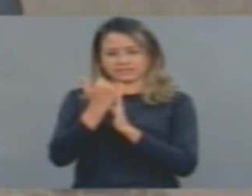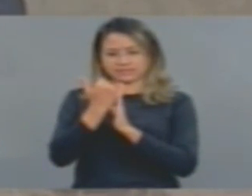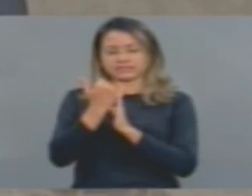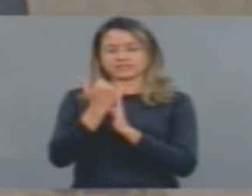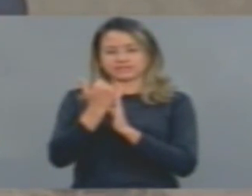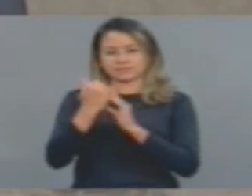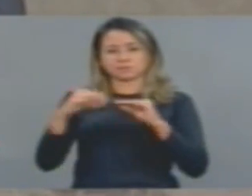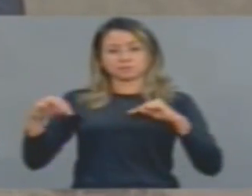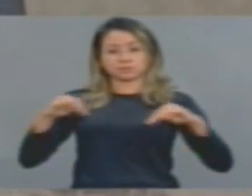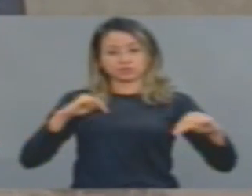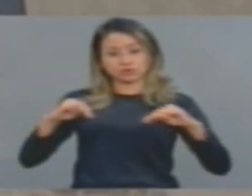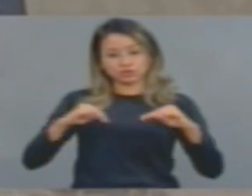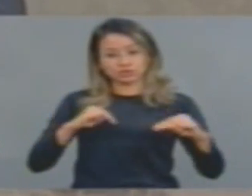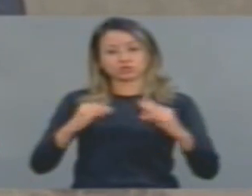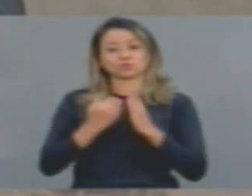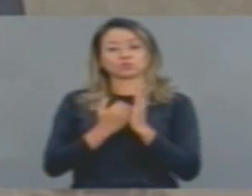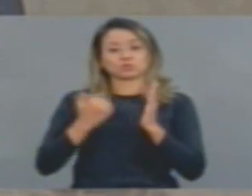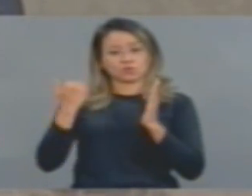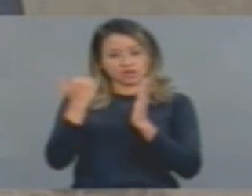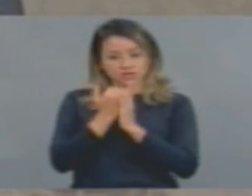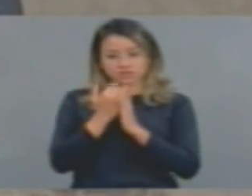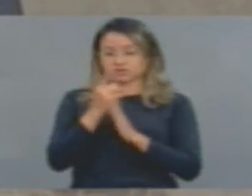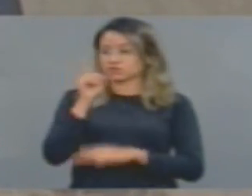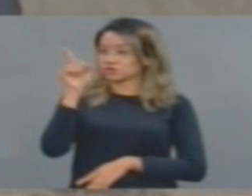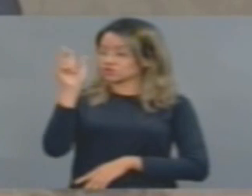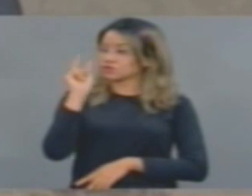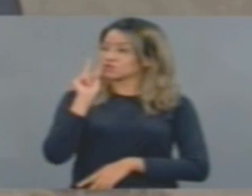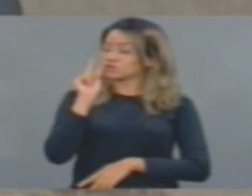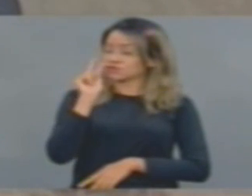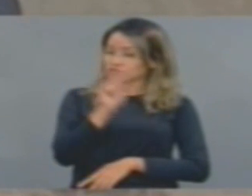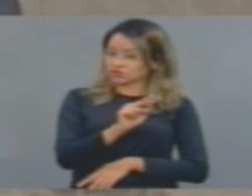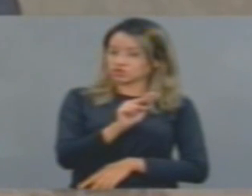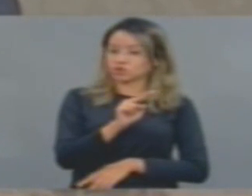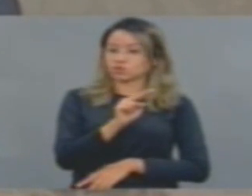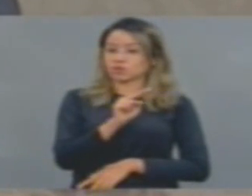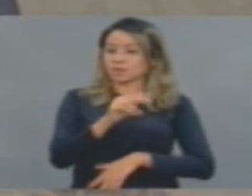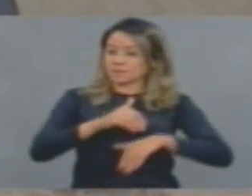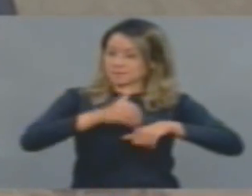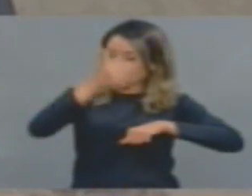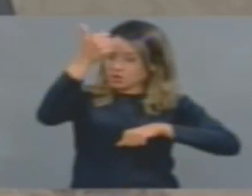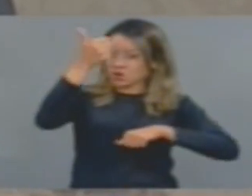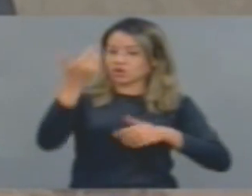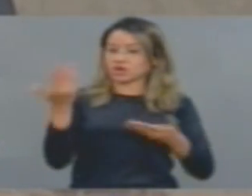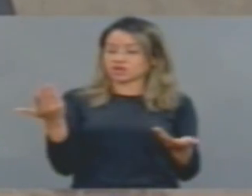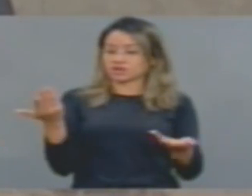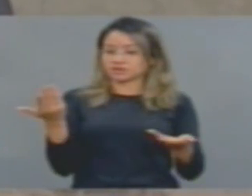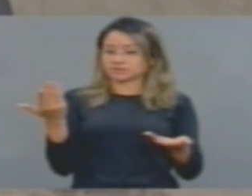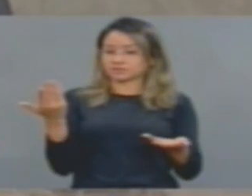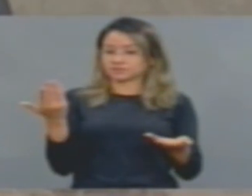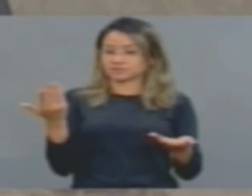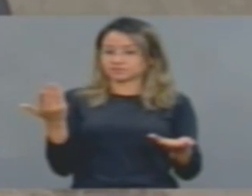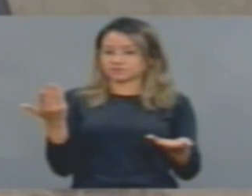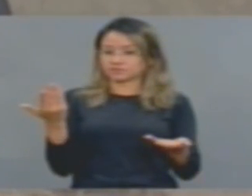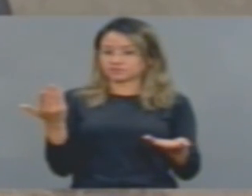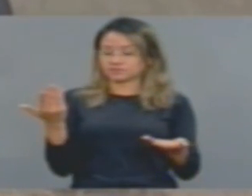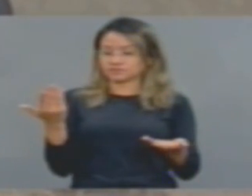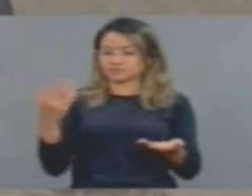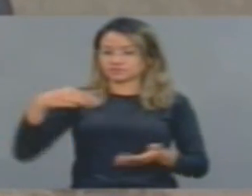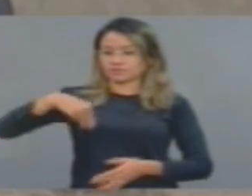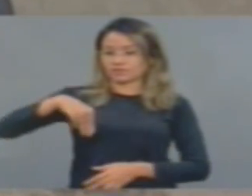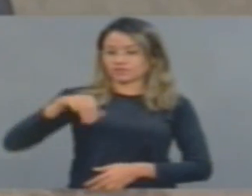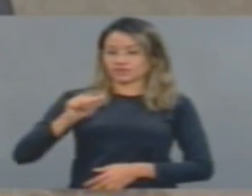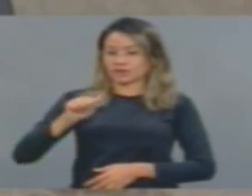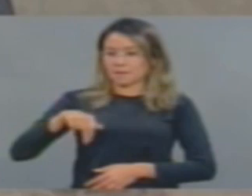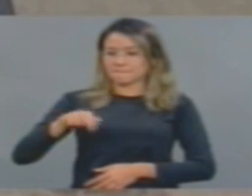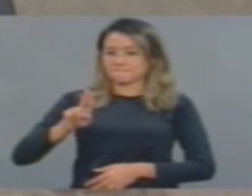interior, aqui da capital, melhoraram, é um fato. O doutor Manuel Clístenes,